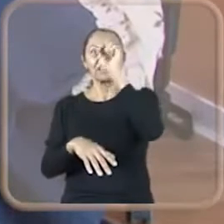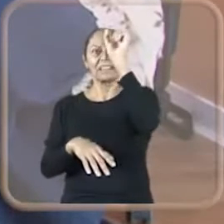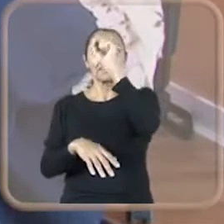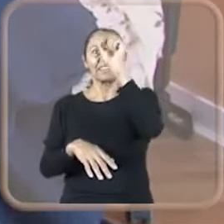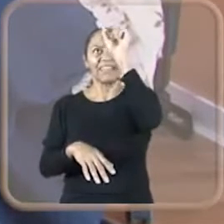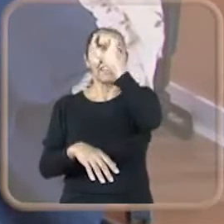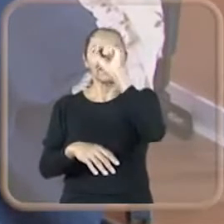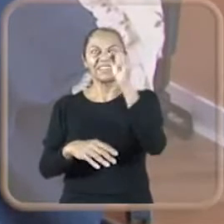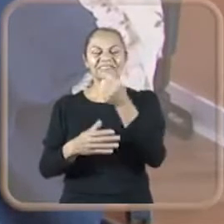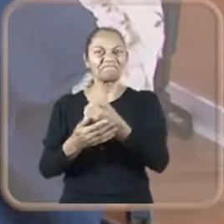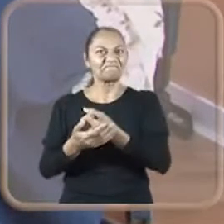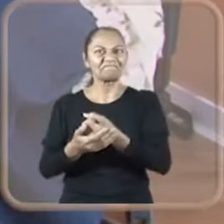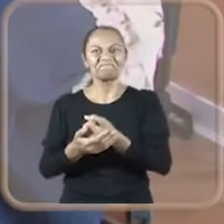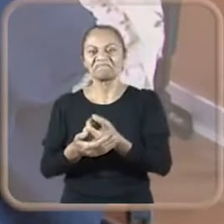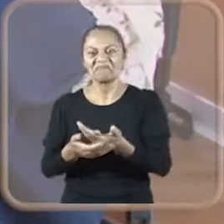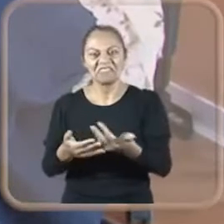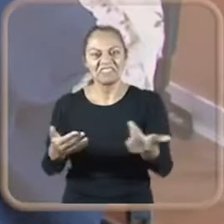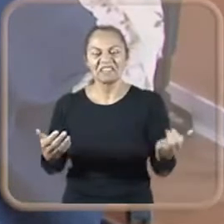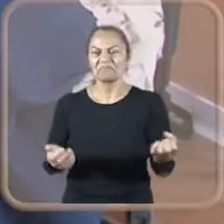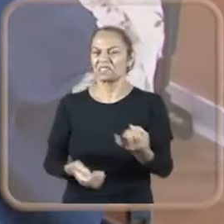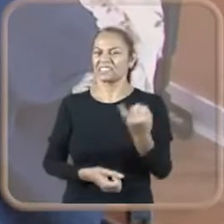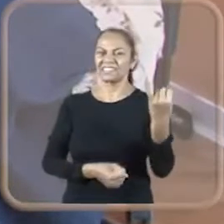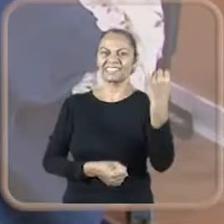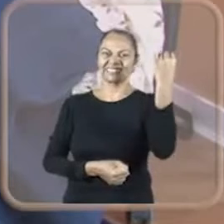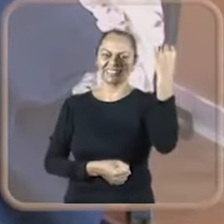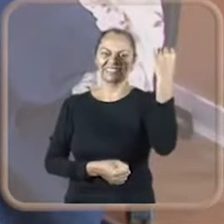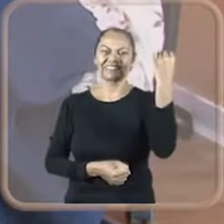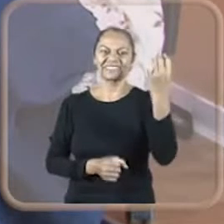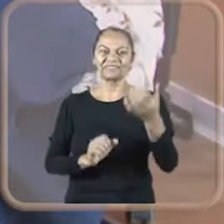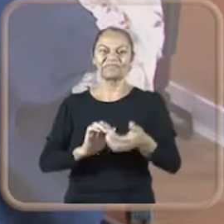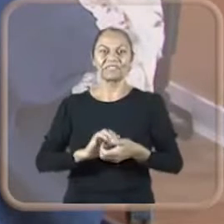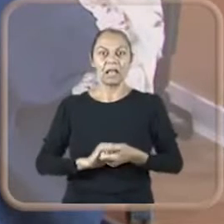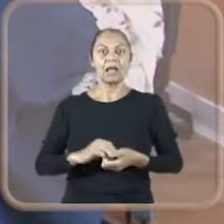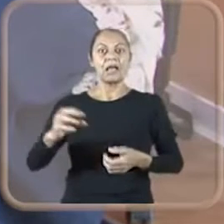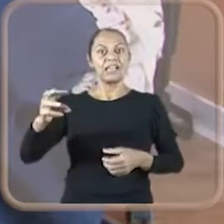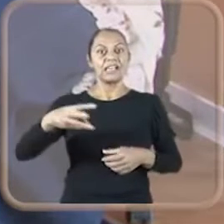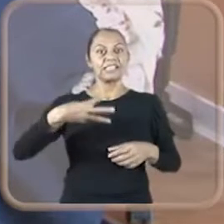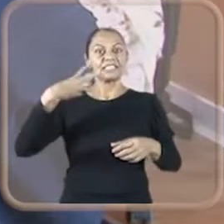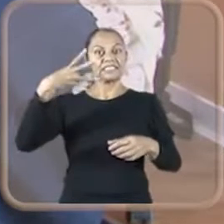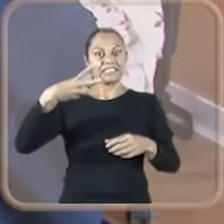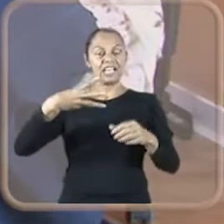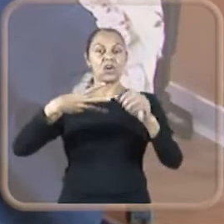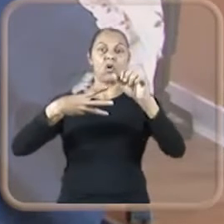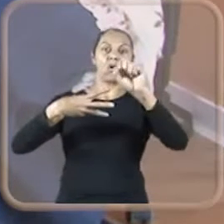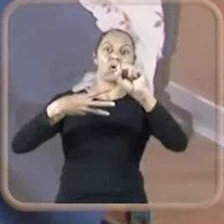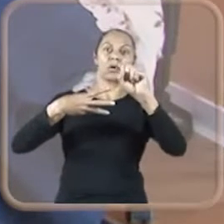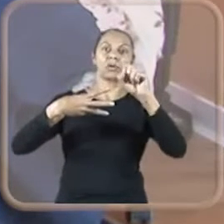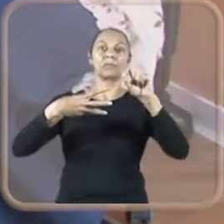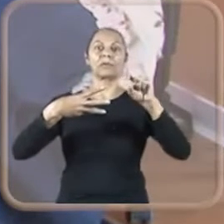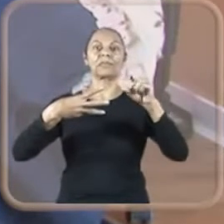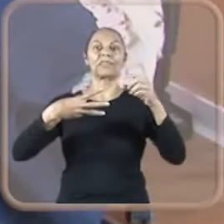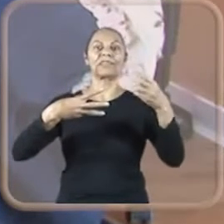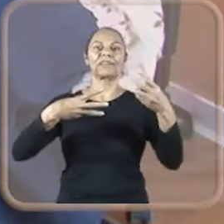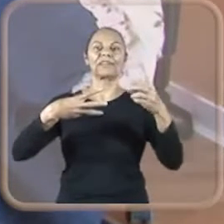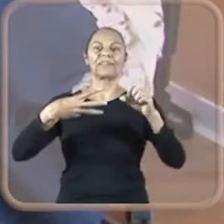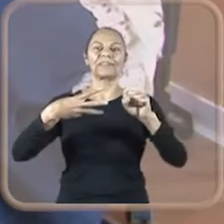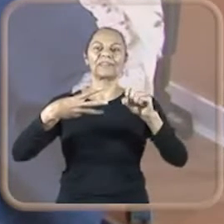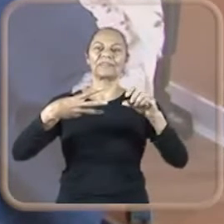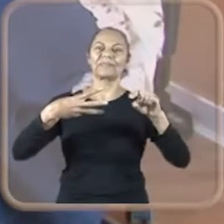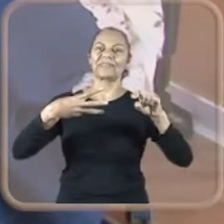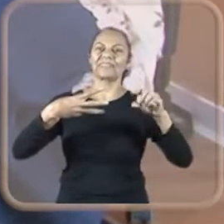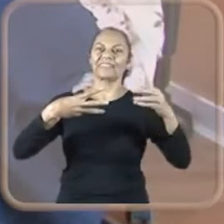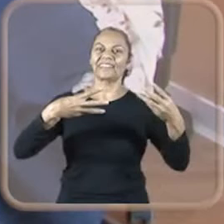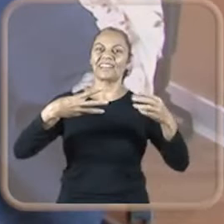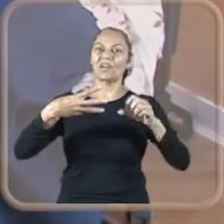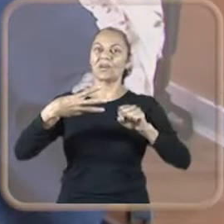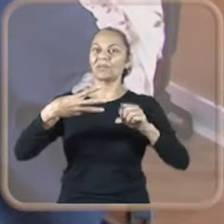da técnica, todo mundo aprendendo muito aqui nesse semicírculo, né, doutora Patrícia? Aqui nos canais Dever em Casa, na TV da nossa